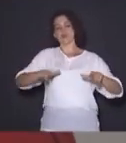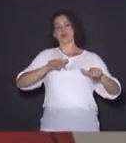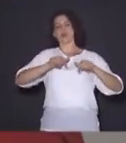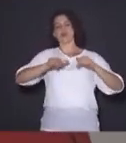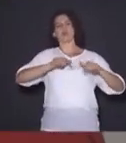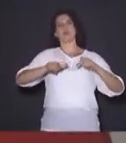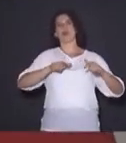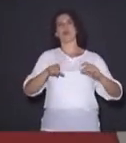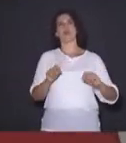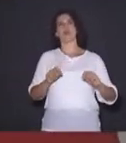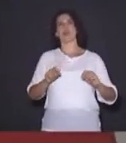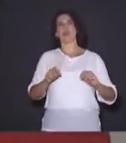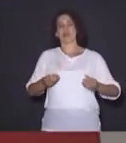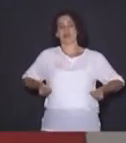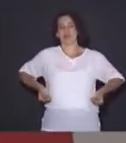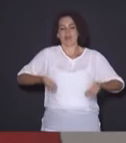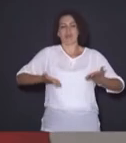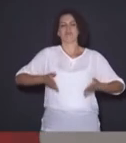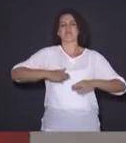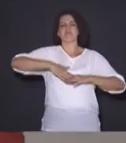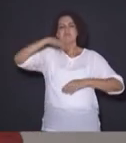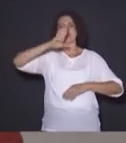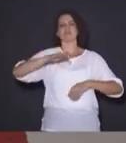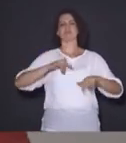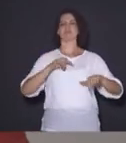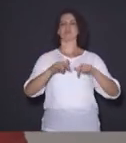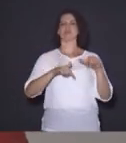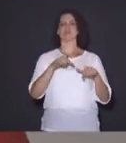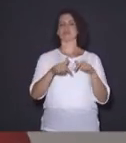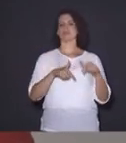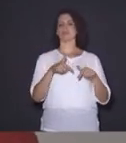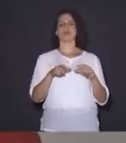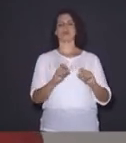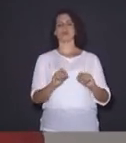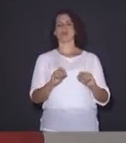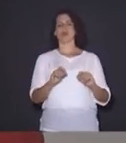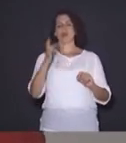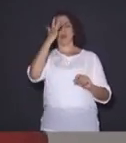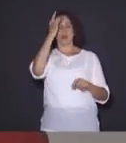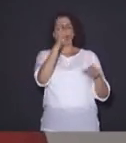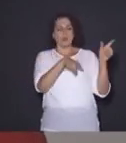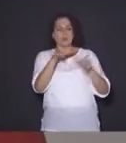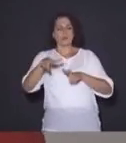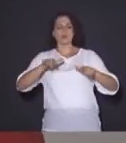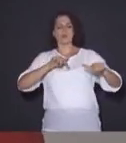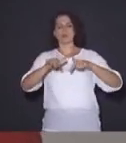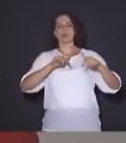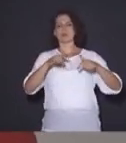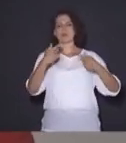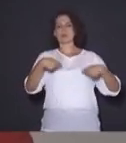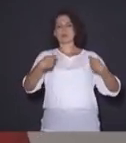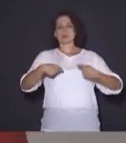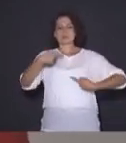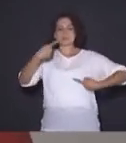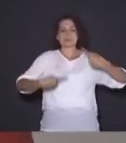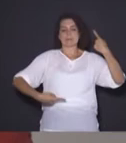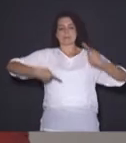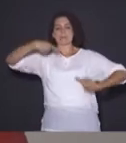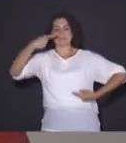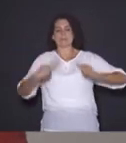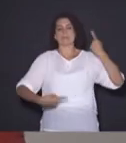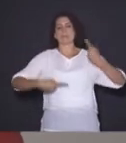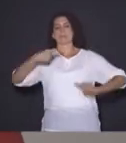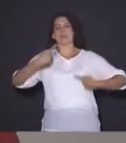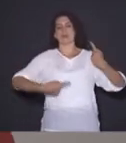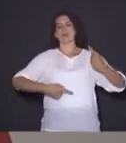trabalho né no sentido de fazer com que o trabalhador tem que apresentar competitividade essa história